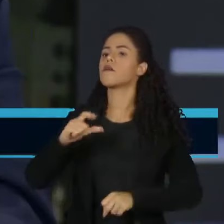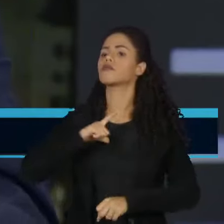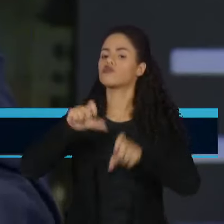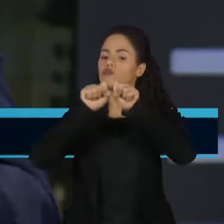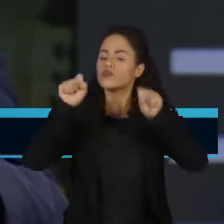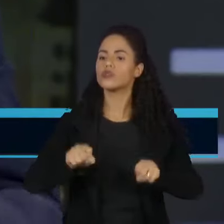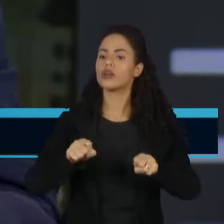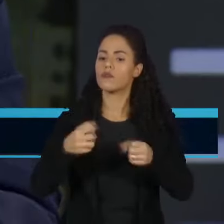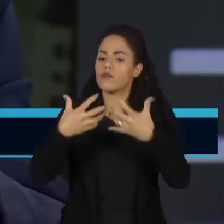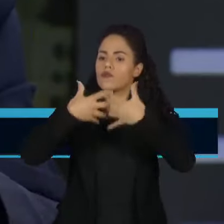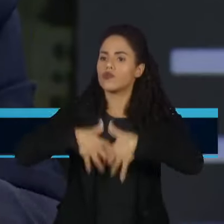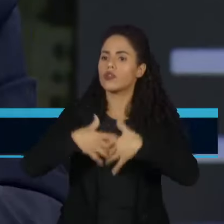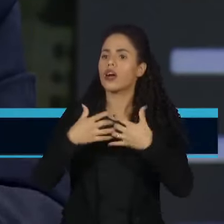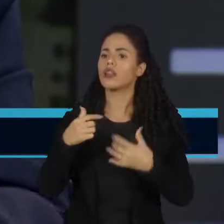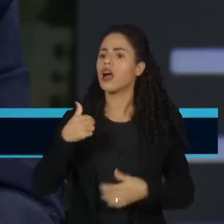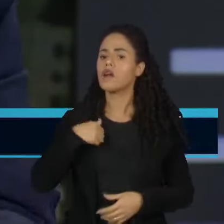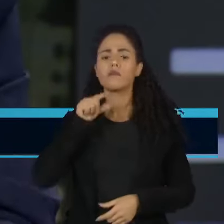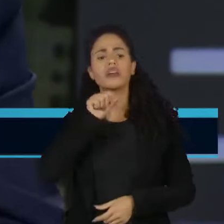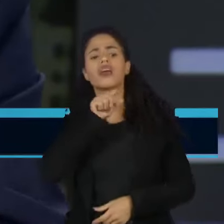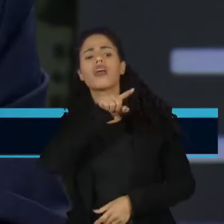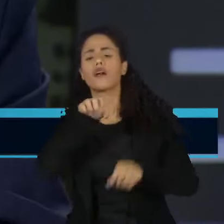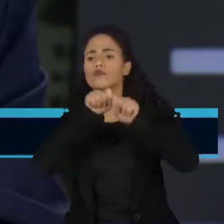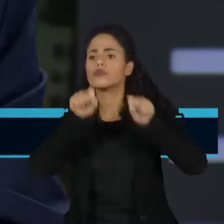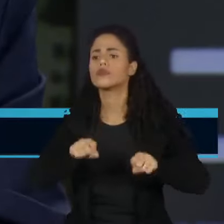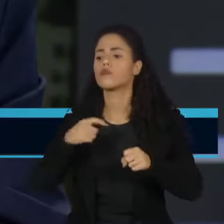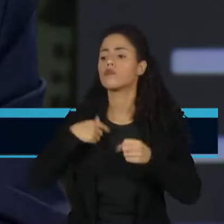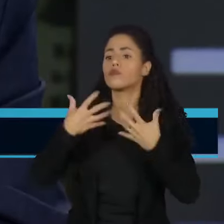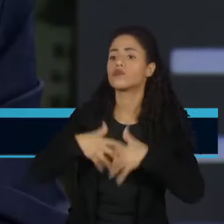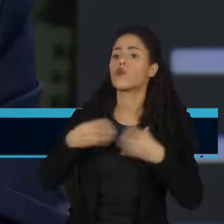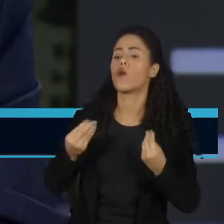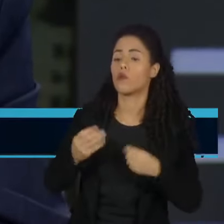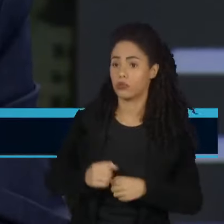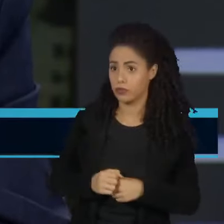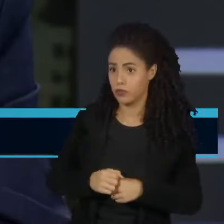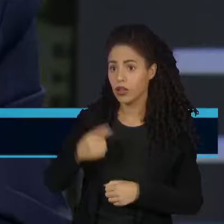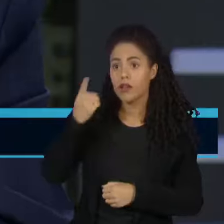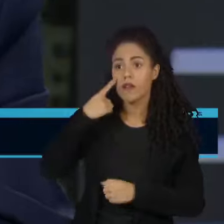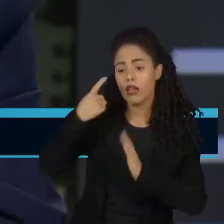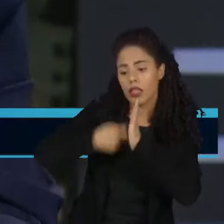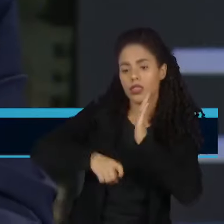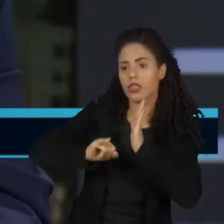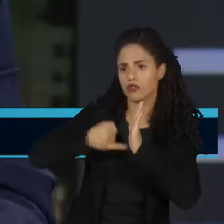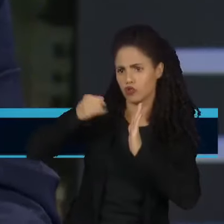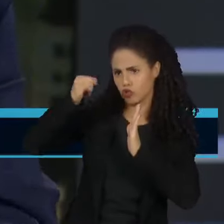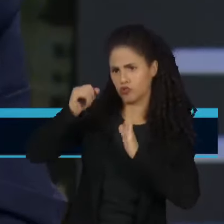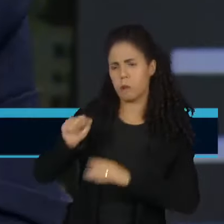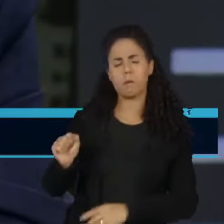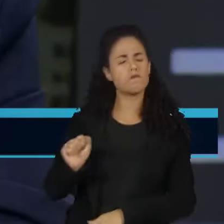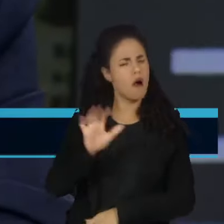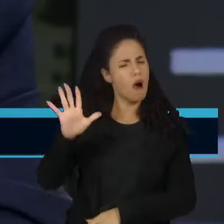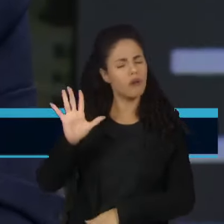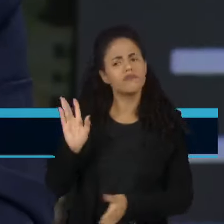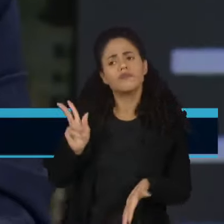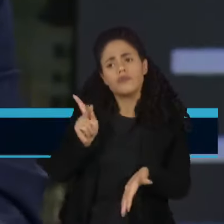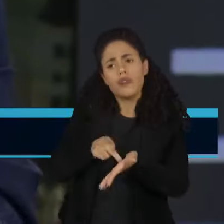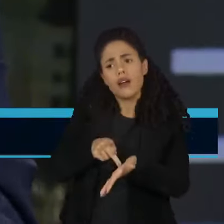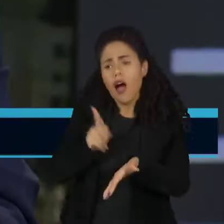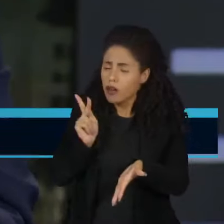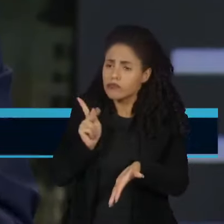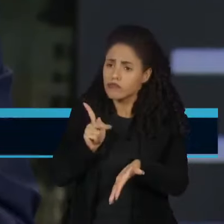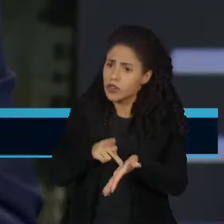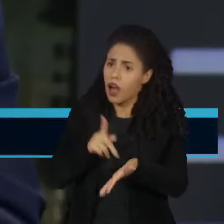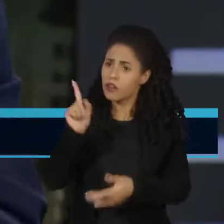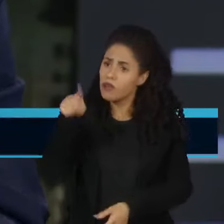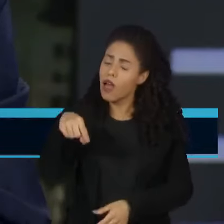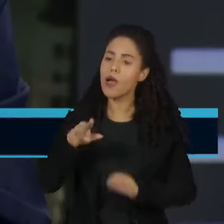nunca é isso, o sistema nunca... E nunca me falaram que era o sistema. Então, primeiro, que a taxa de juros é muito alta, é verdade, ela é muito alta. Que ela tem razões,